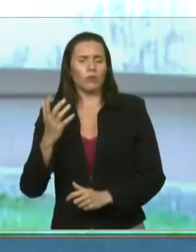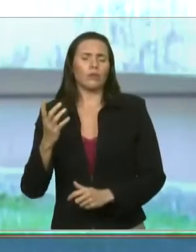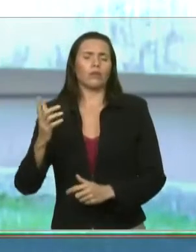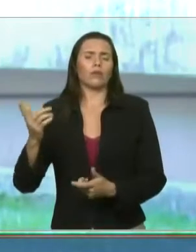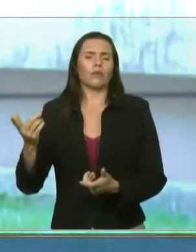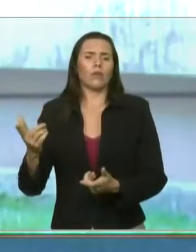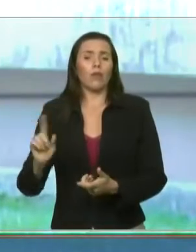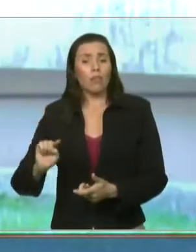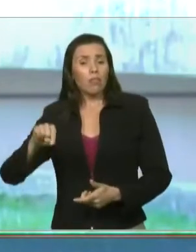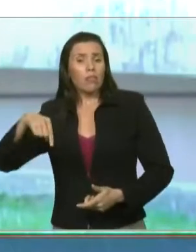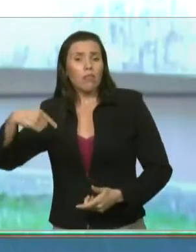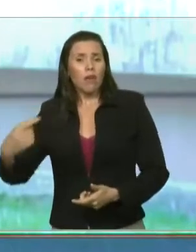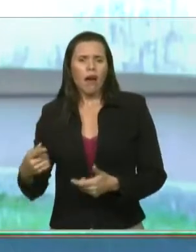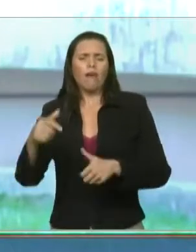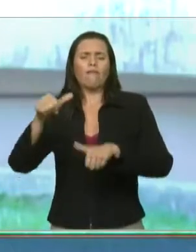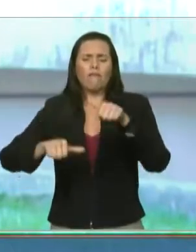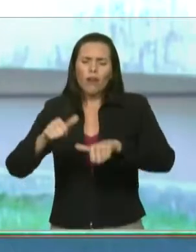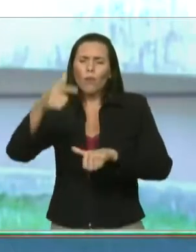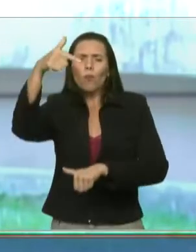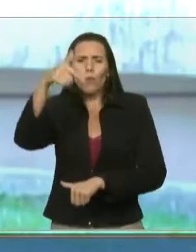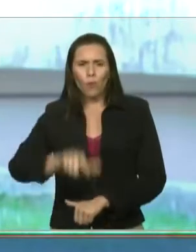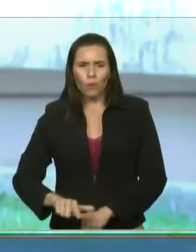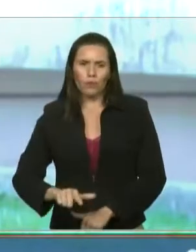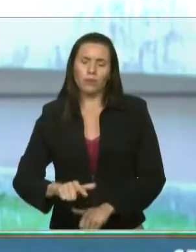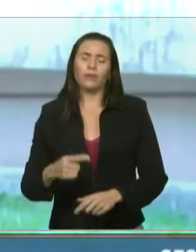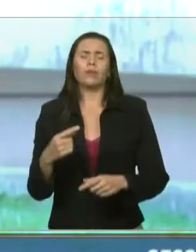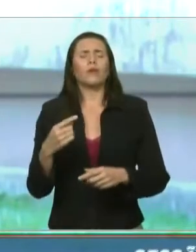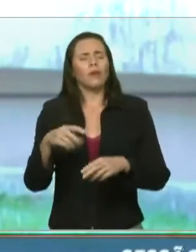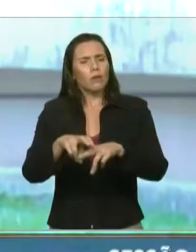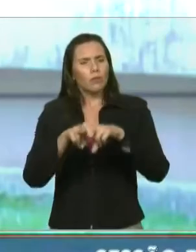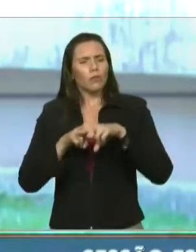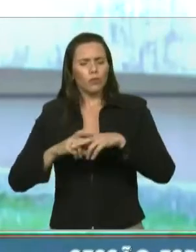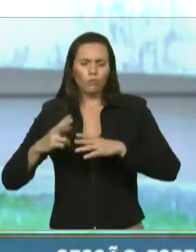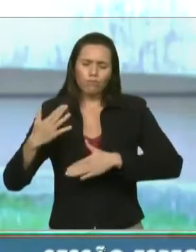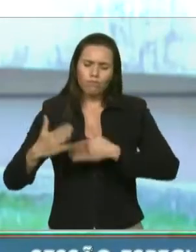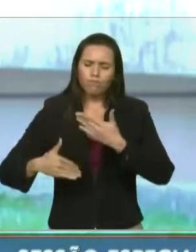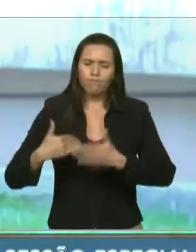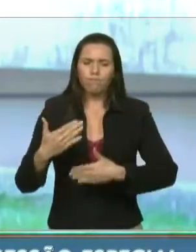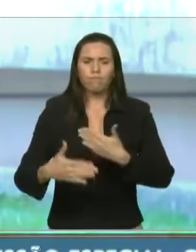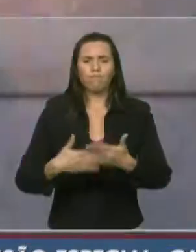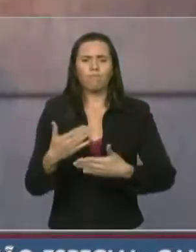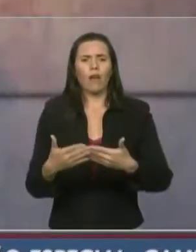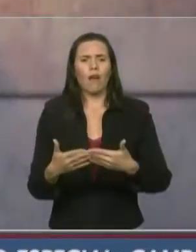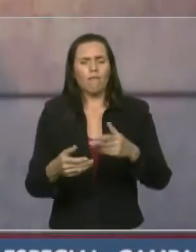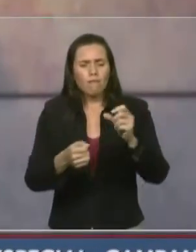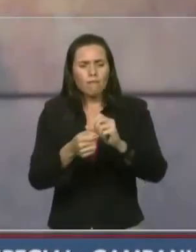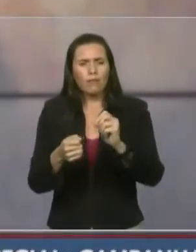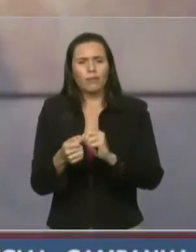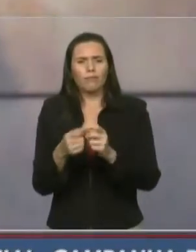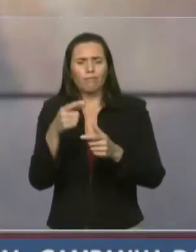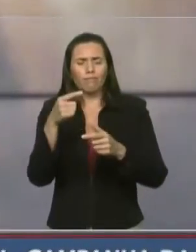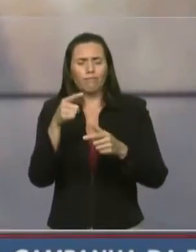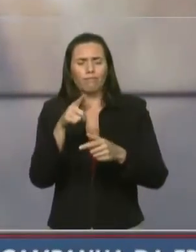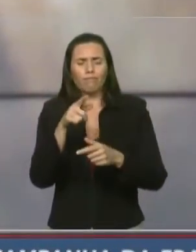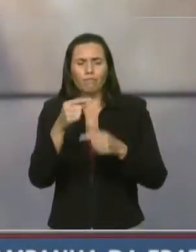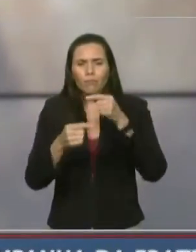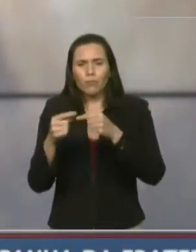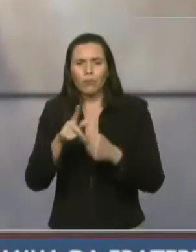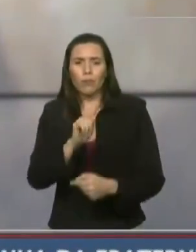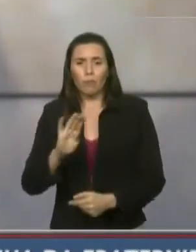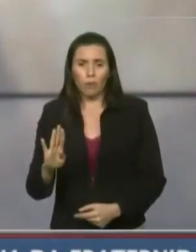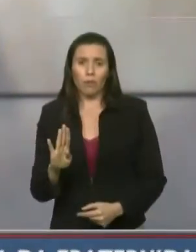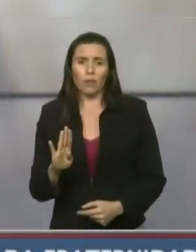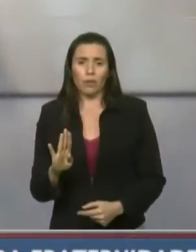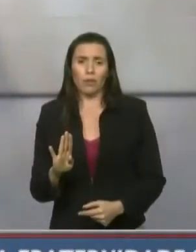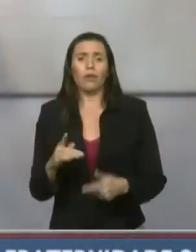é avaliada. Então, esse processo de fazer política pública é um processo que requer